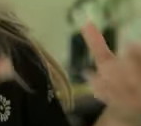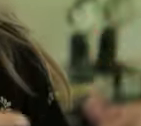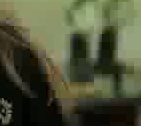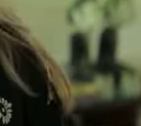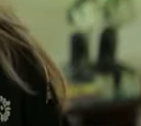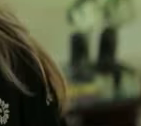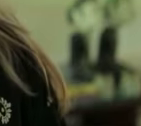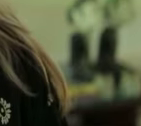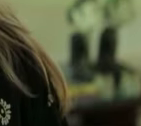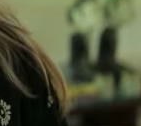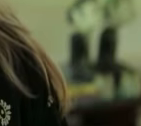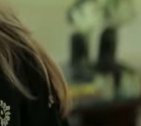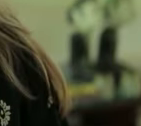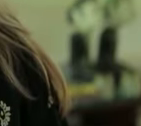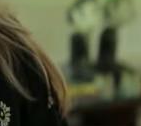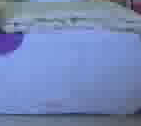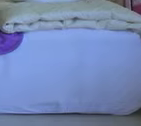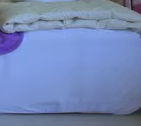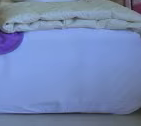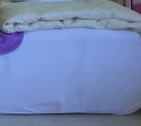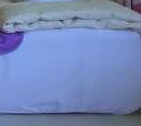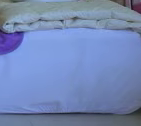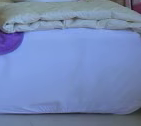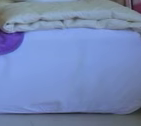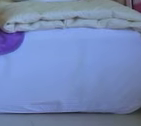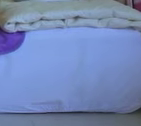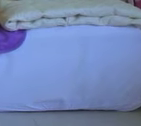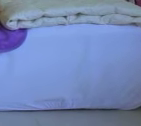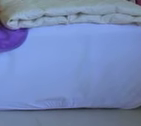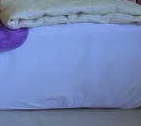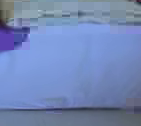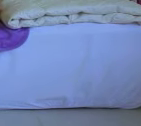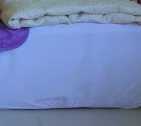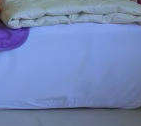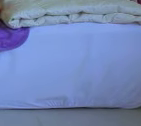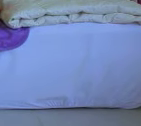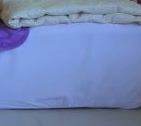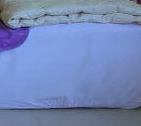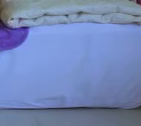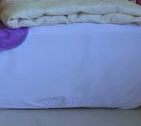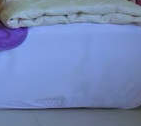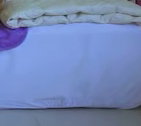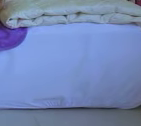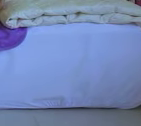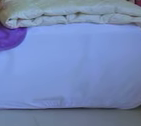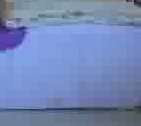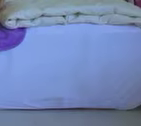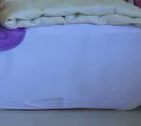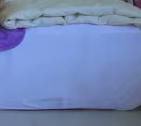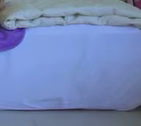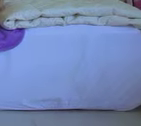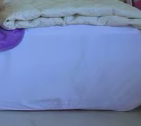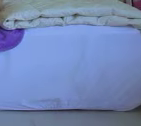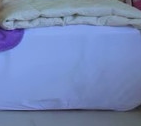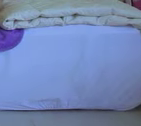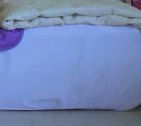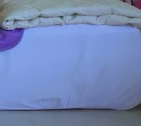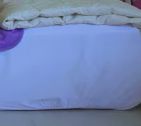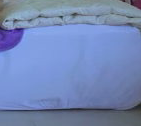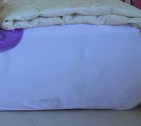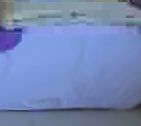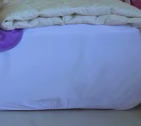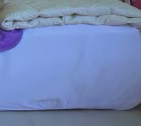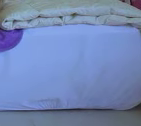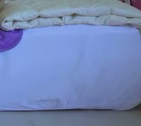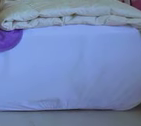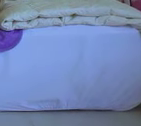muito natural, bastante tranquila. Sentadas numa cama num quarto, Isabela e Manu seguram bonecas brincando.